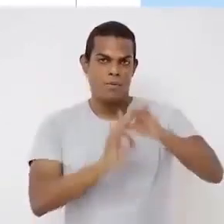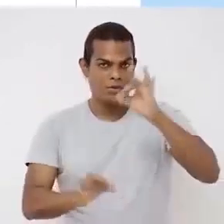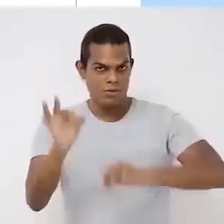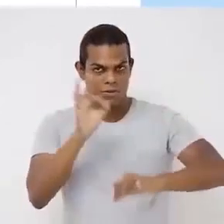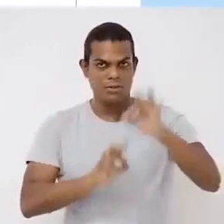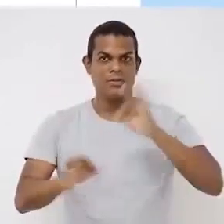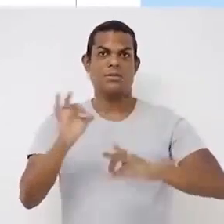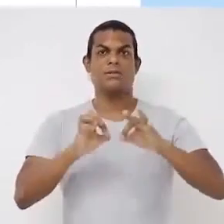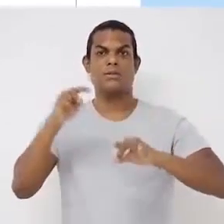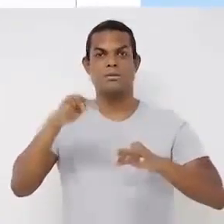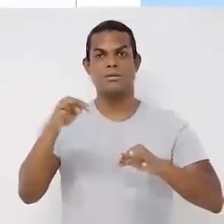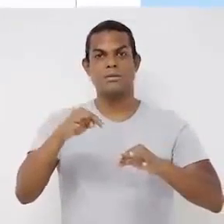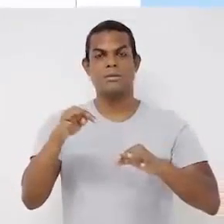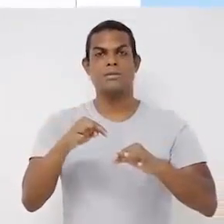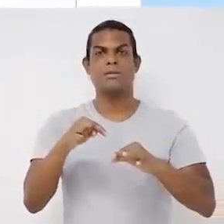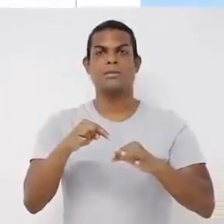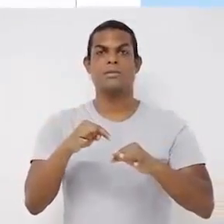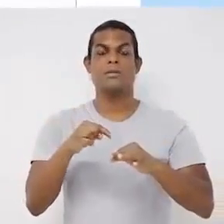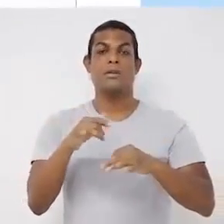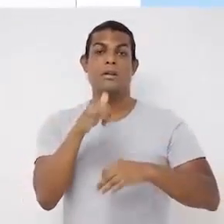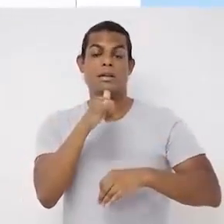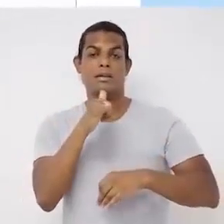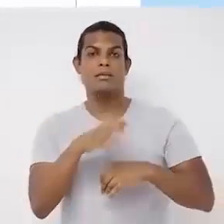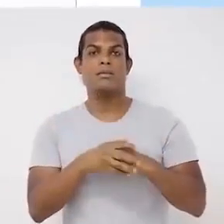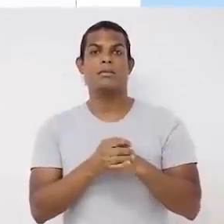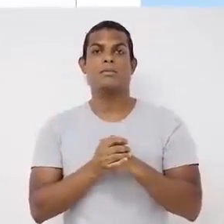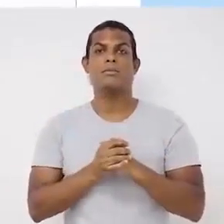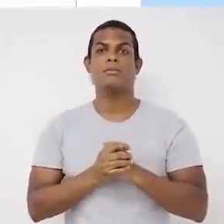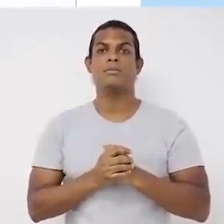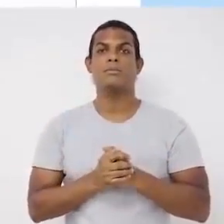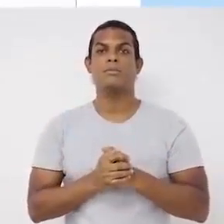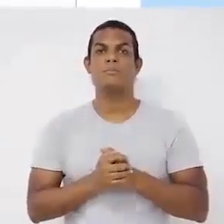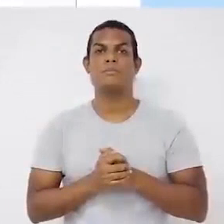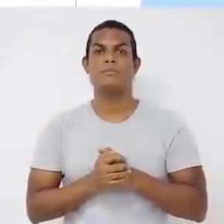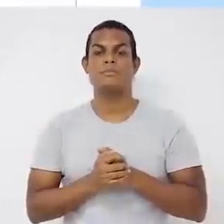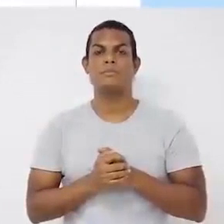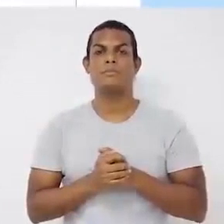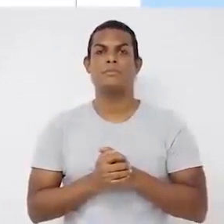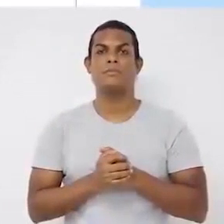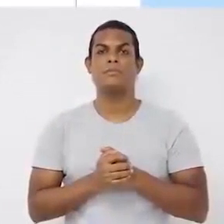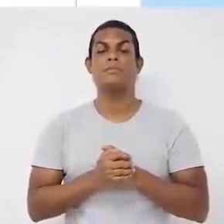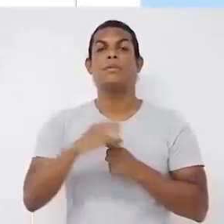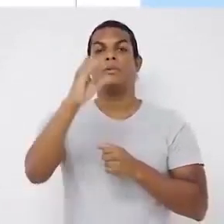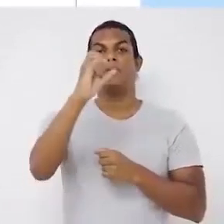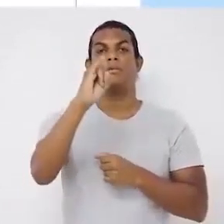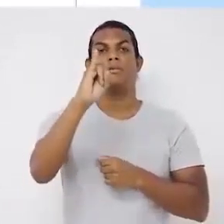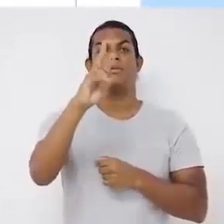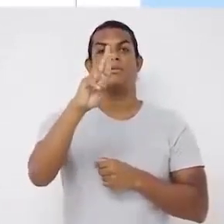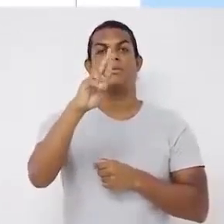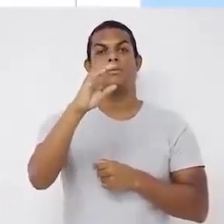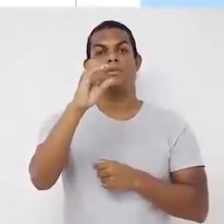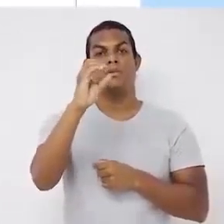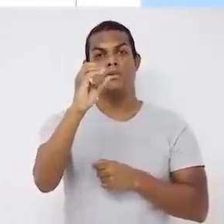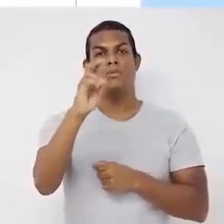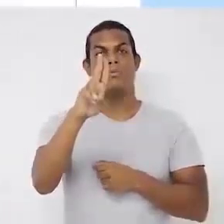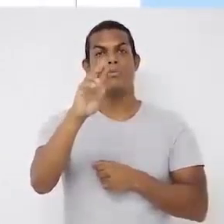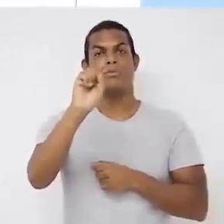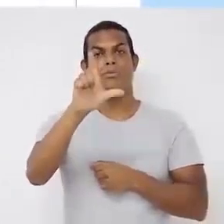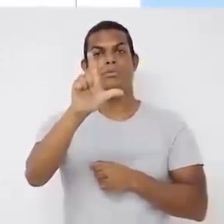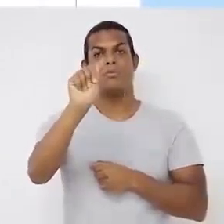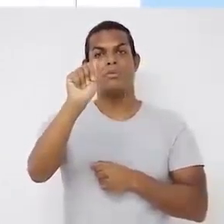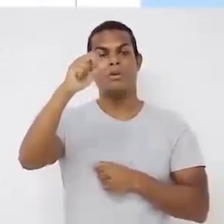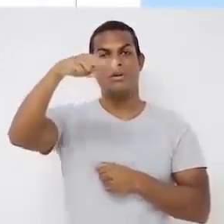organização dessa nossa demonstração é segregado entre circulante e não